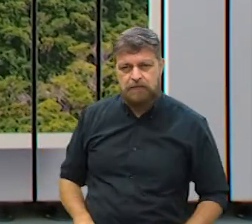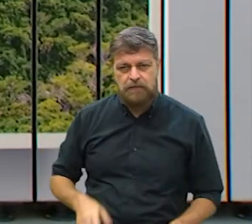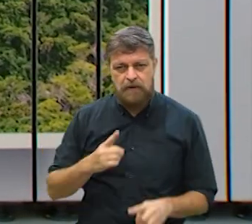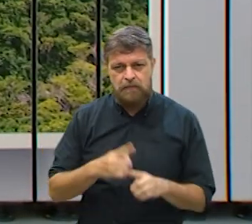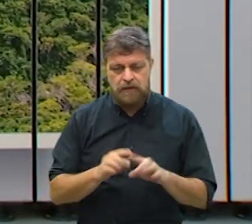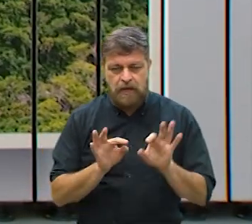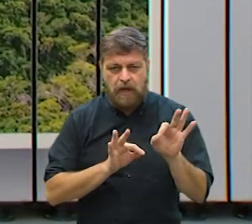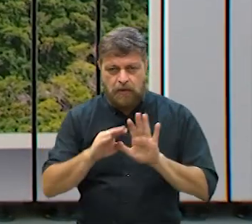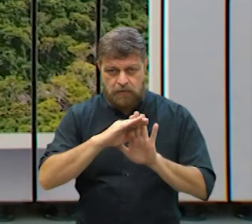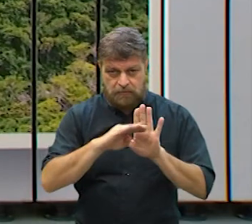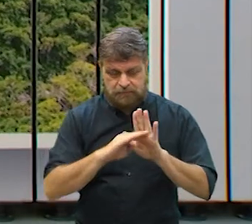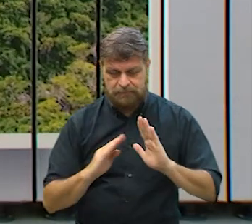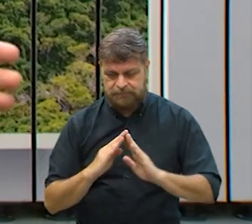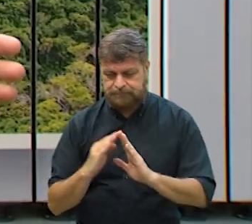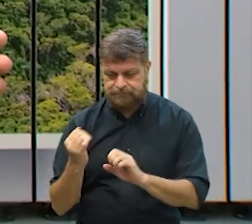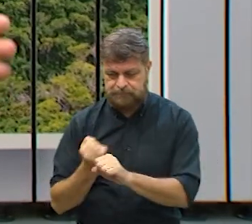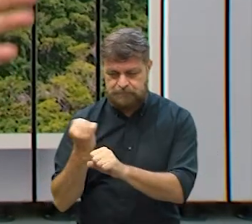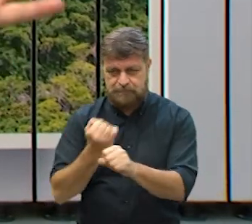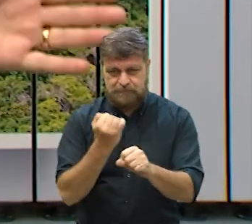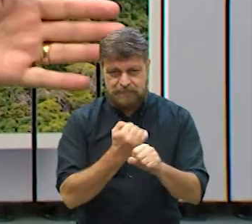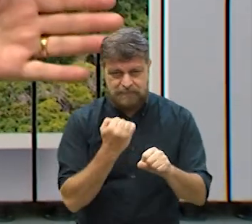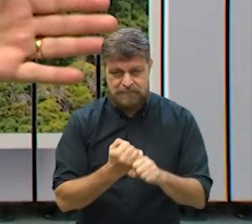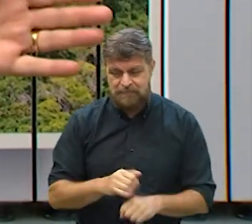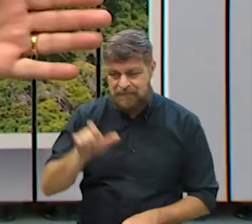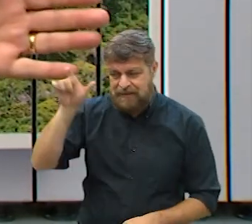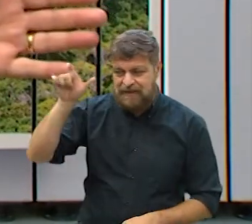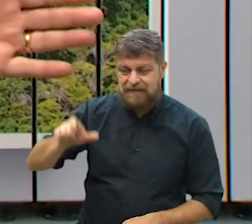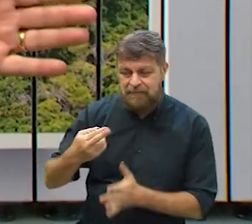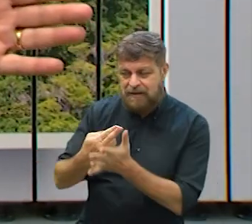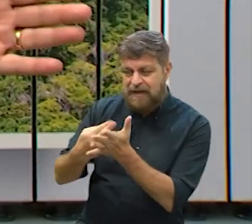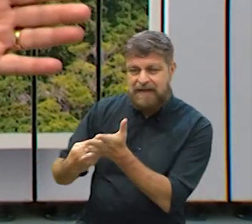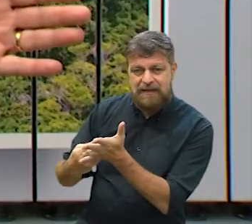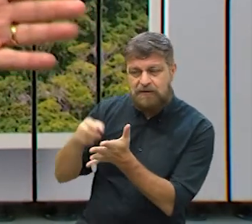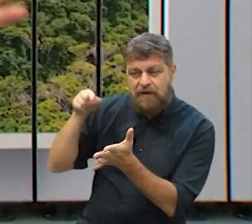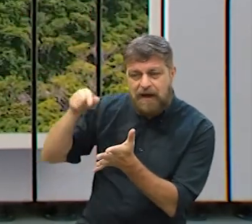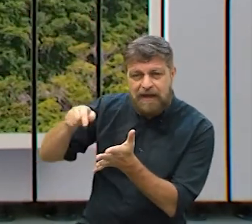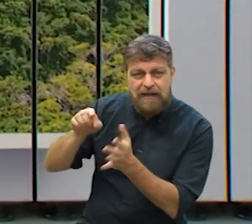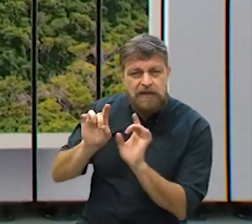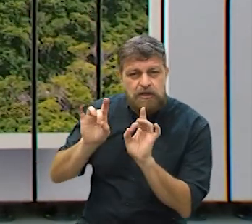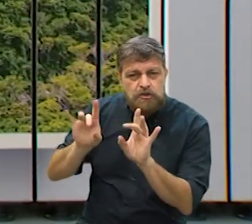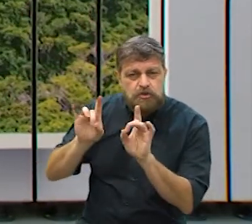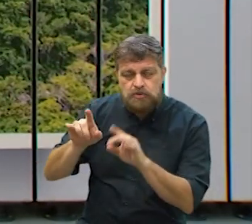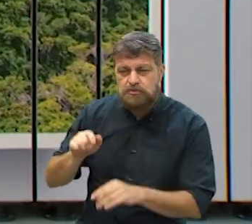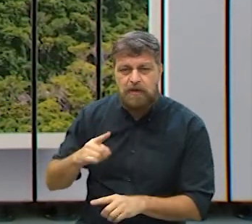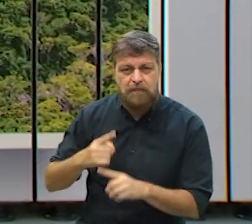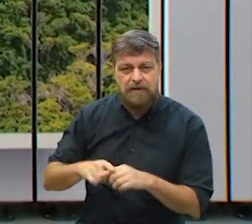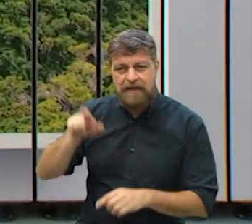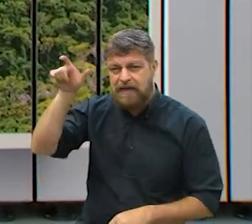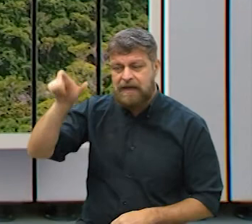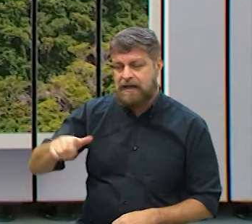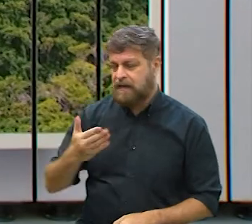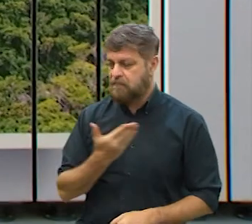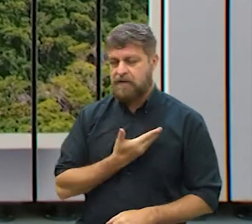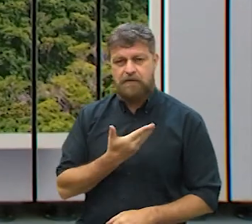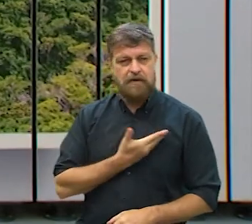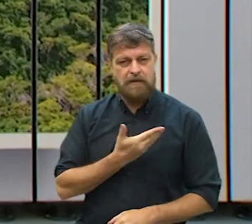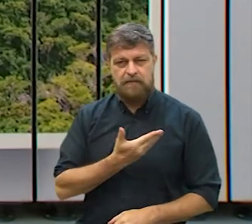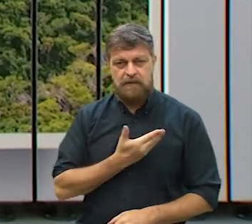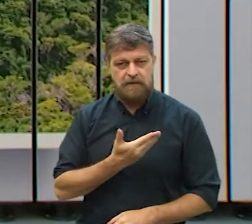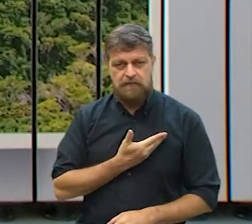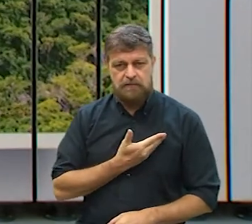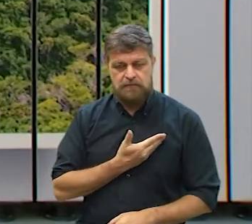projetos habitacionais não caem para ele como relator simplesmente porque ele é meu